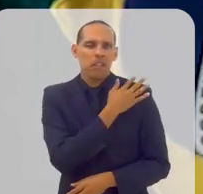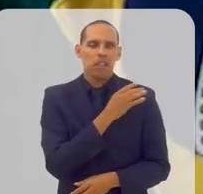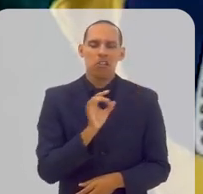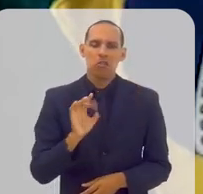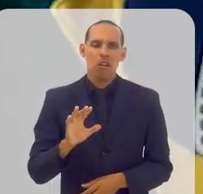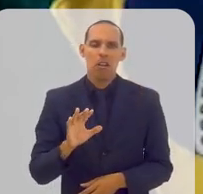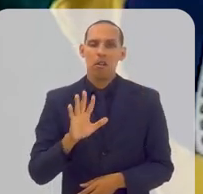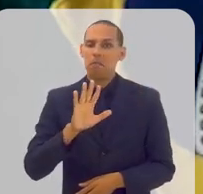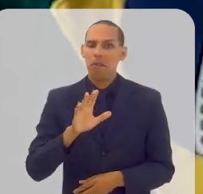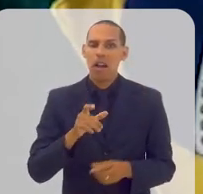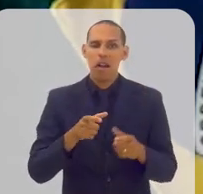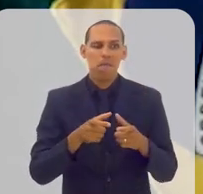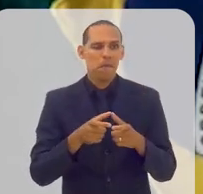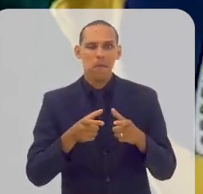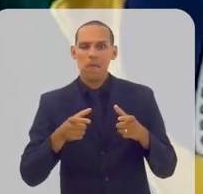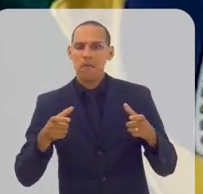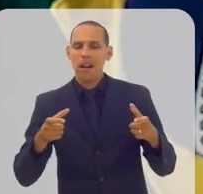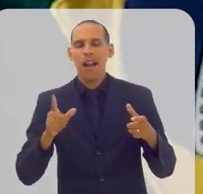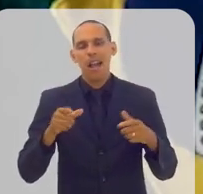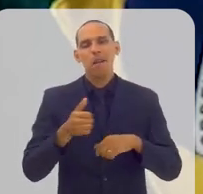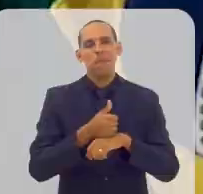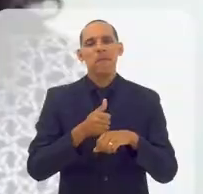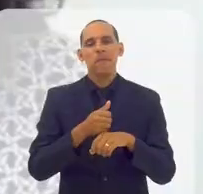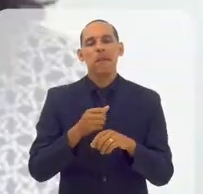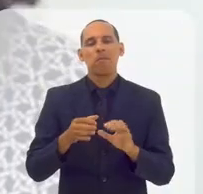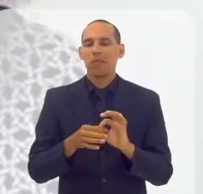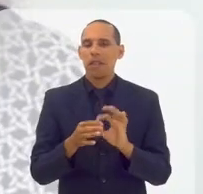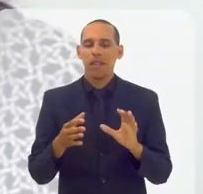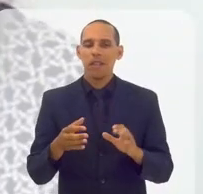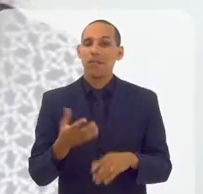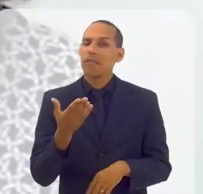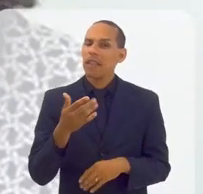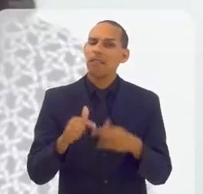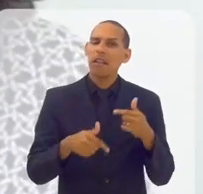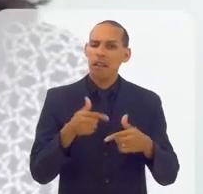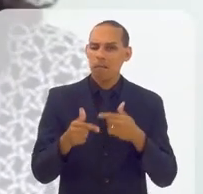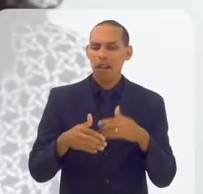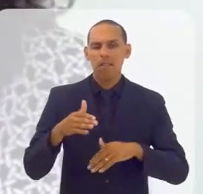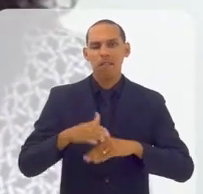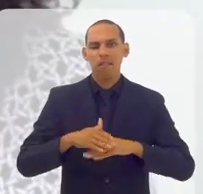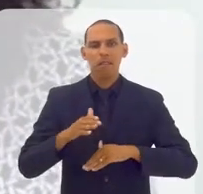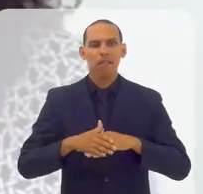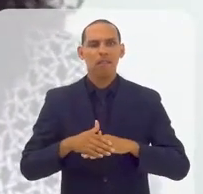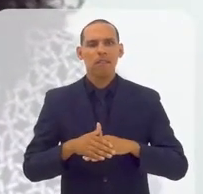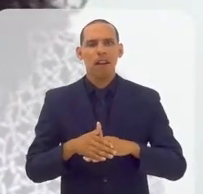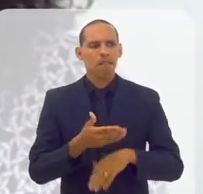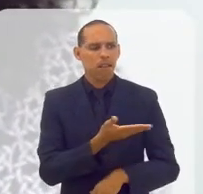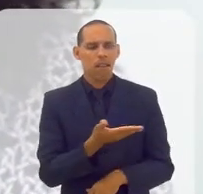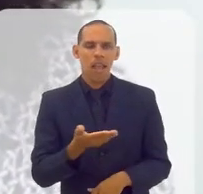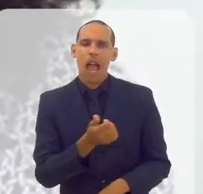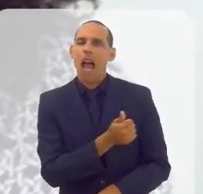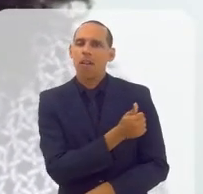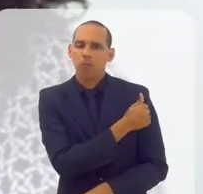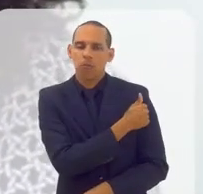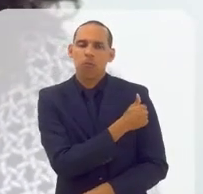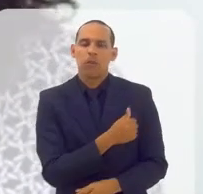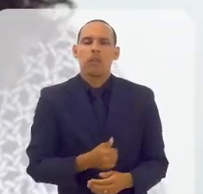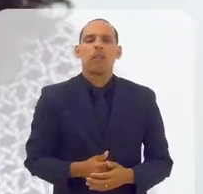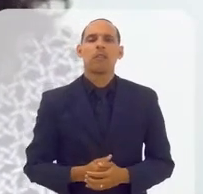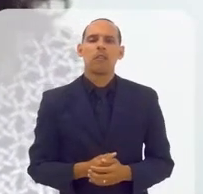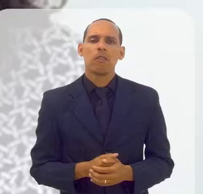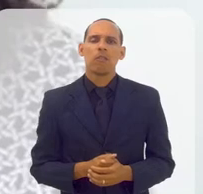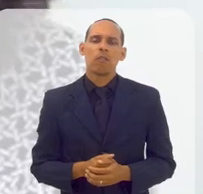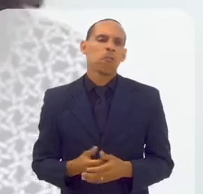militares, mas tudo são profissionais liberais. E esses trabalhos são feitos por esses estudantes, né, por esses